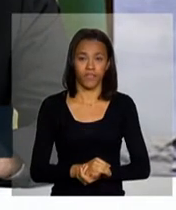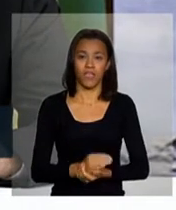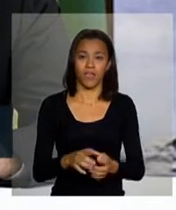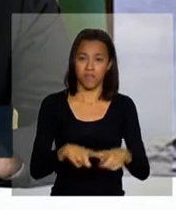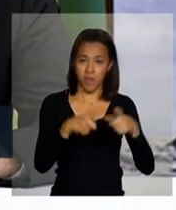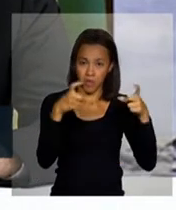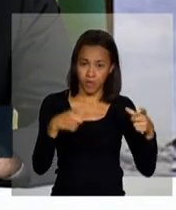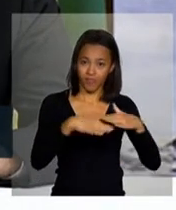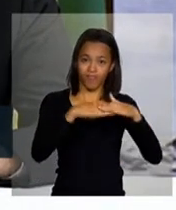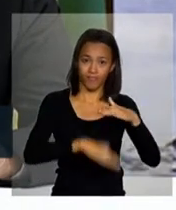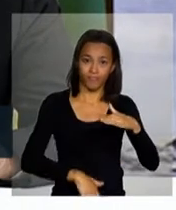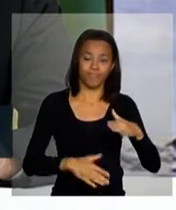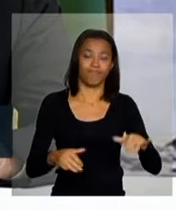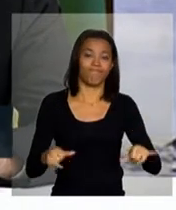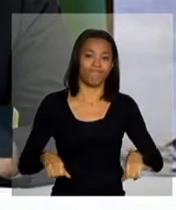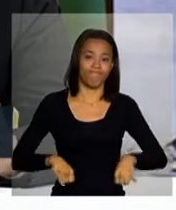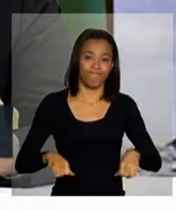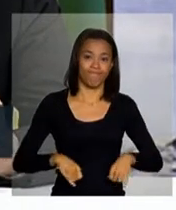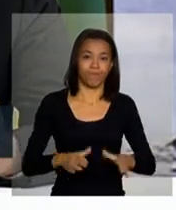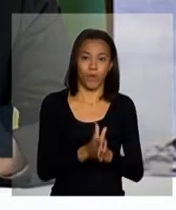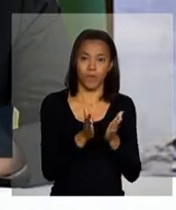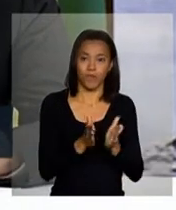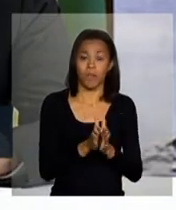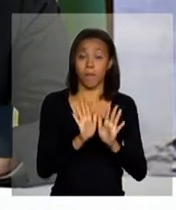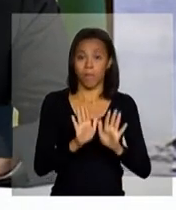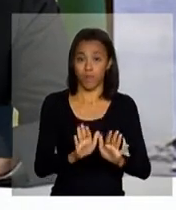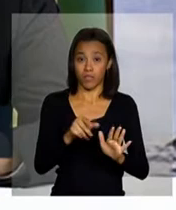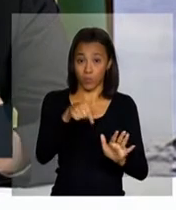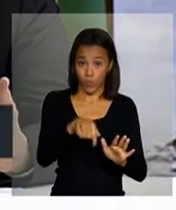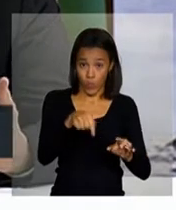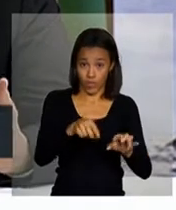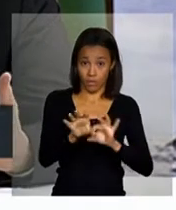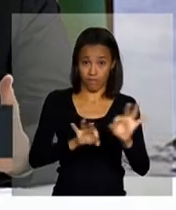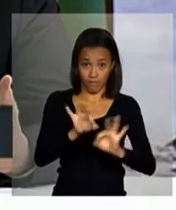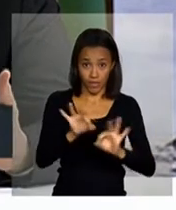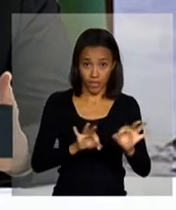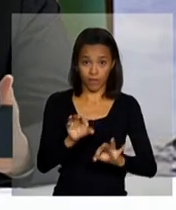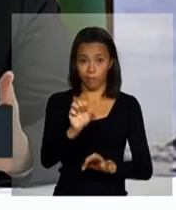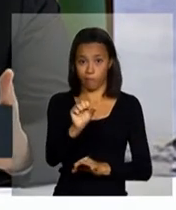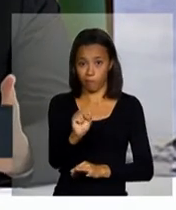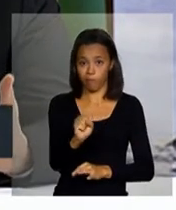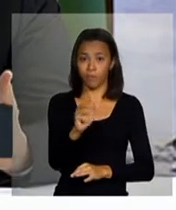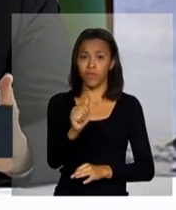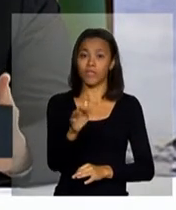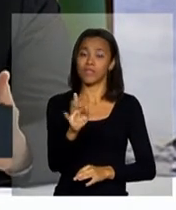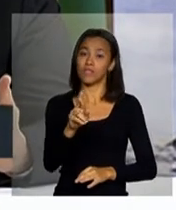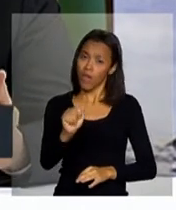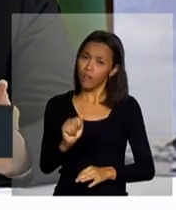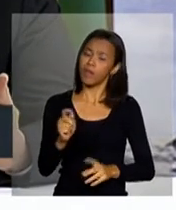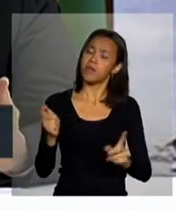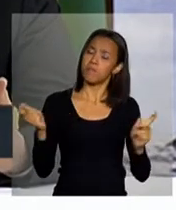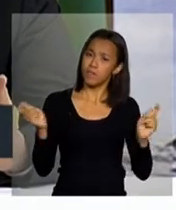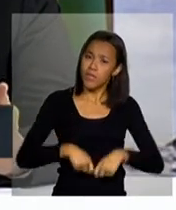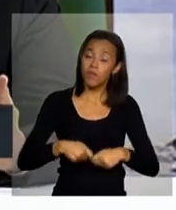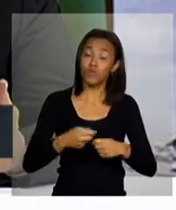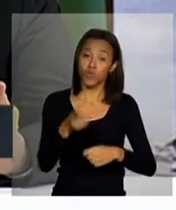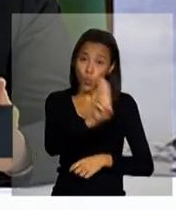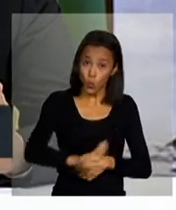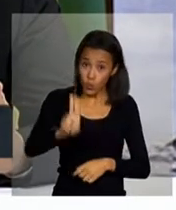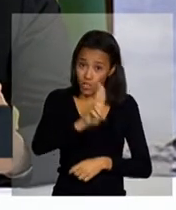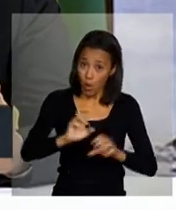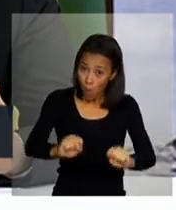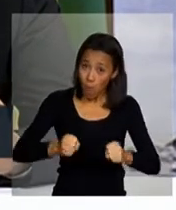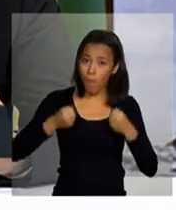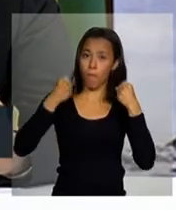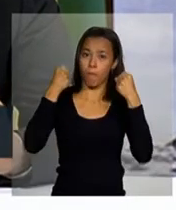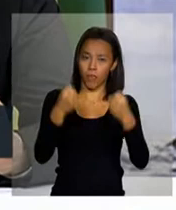Mas, com o Plano Safra, pretendemos usar o potencial de riqueza do